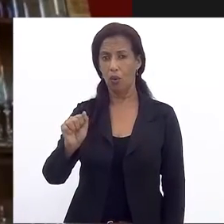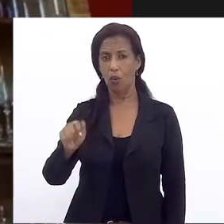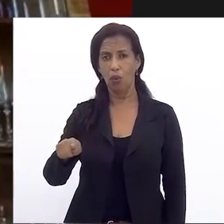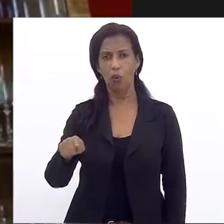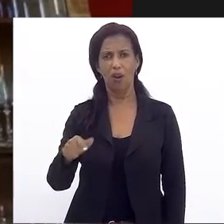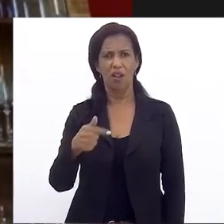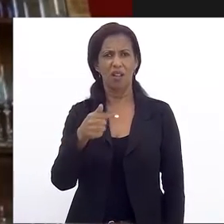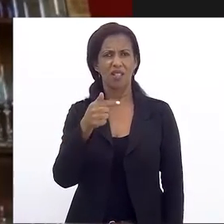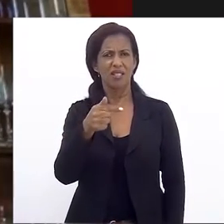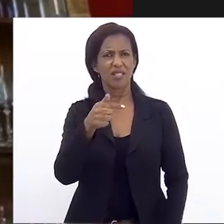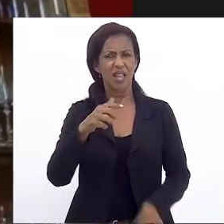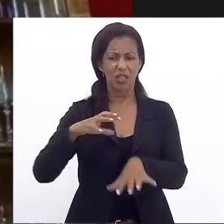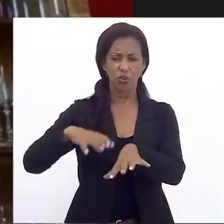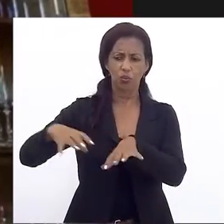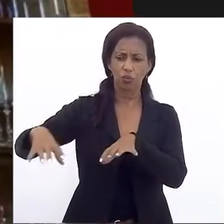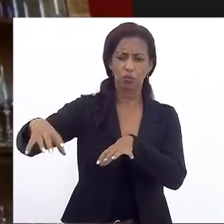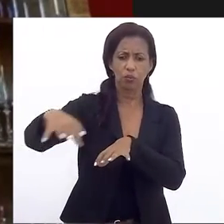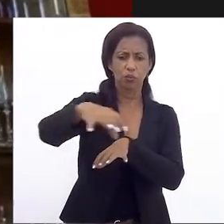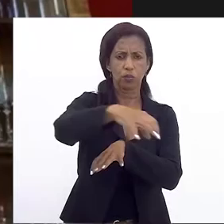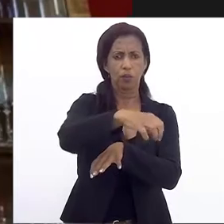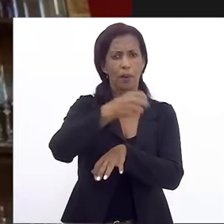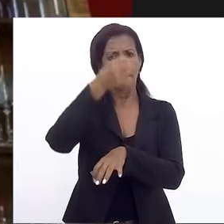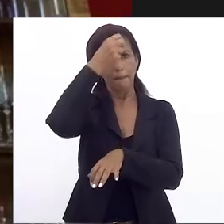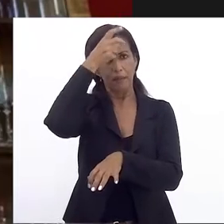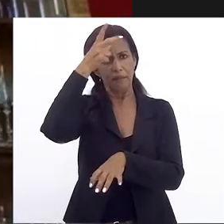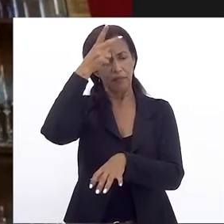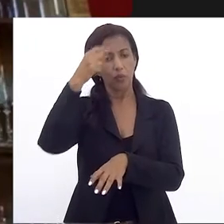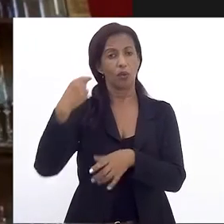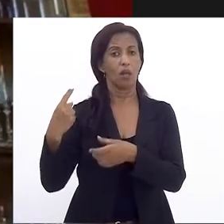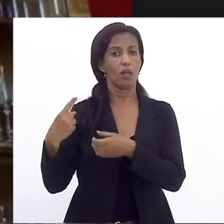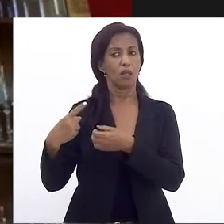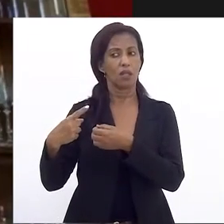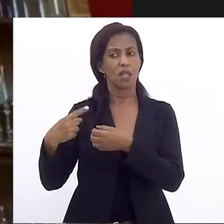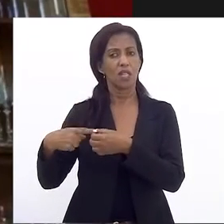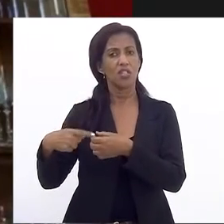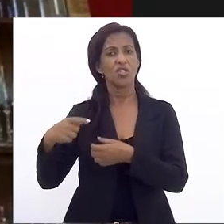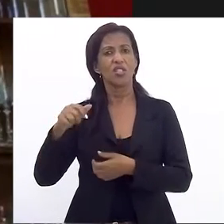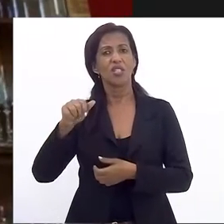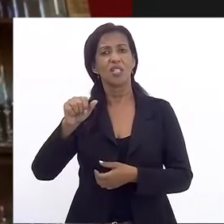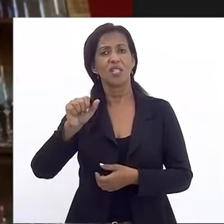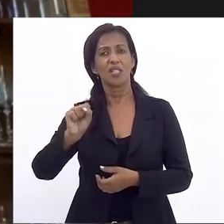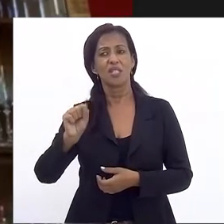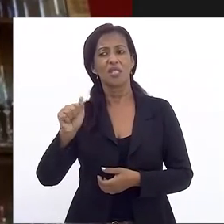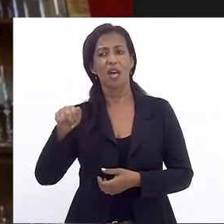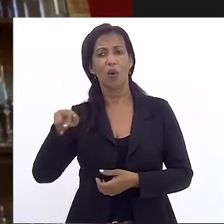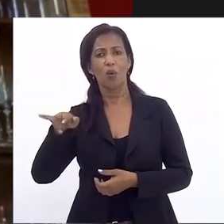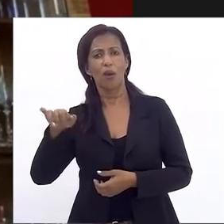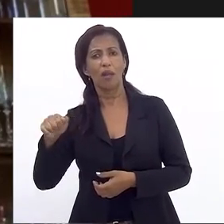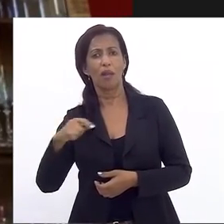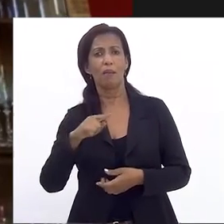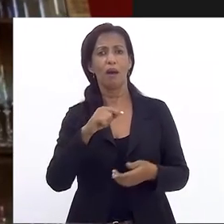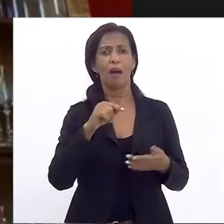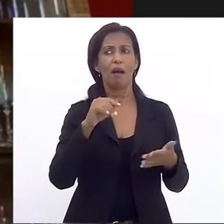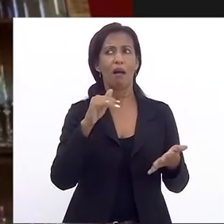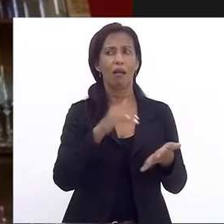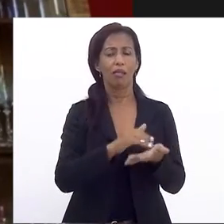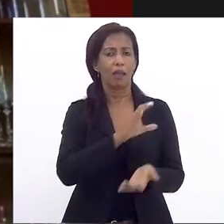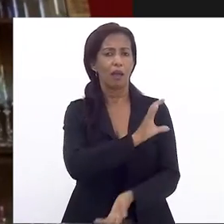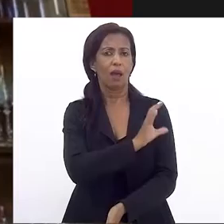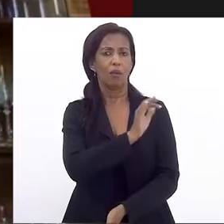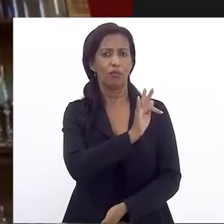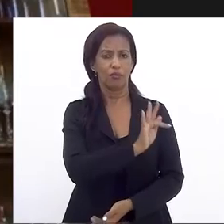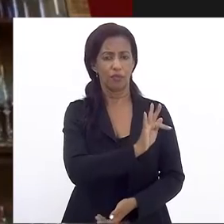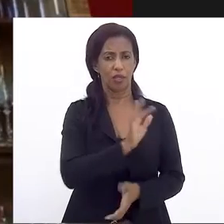são 7 municípios da região dos Lagos, né? Desde Saquarema até Cabo Frio. E tudo começou